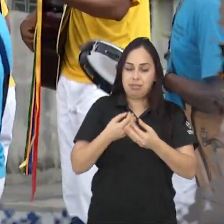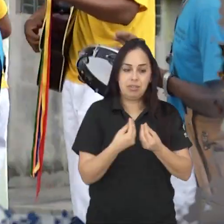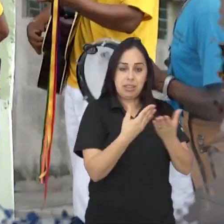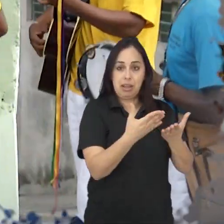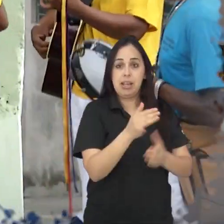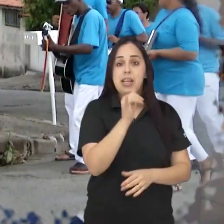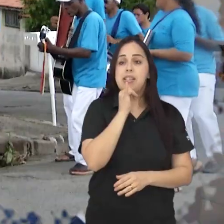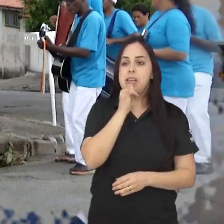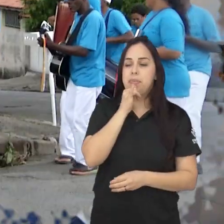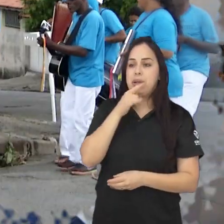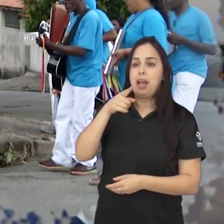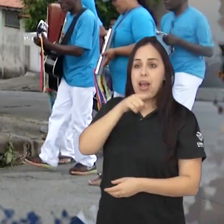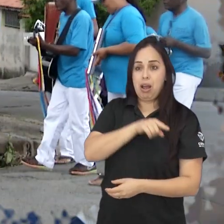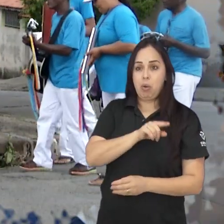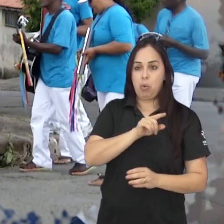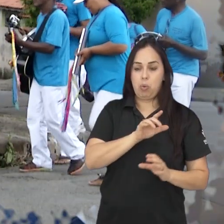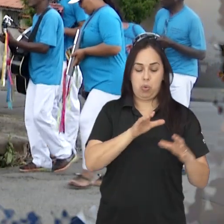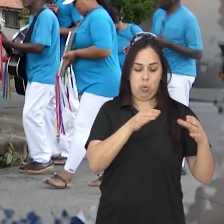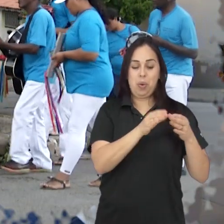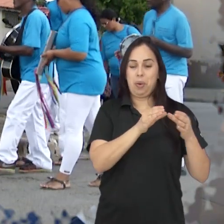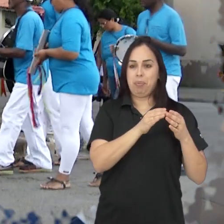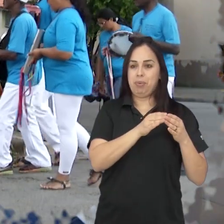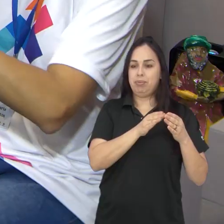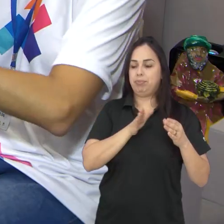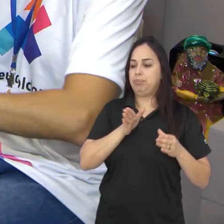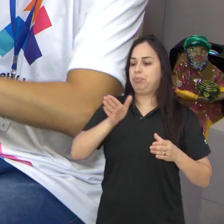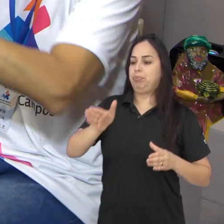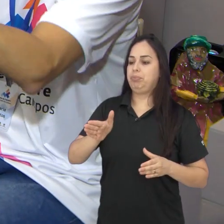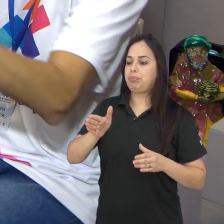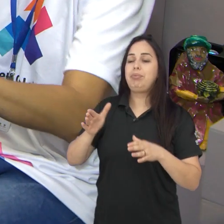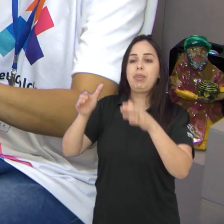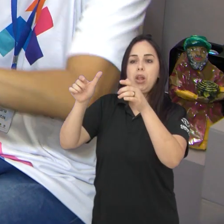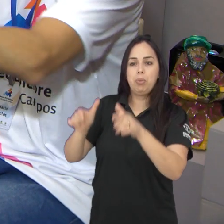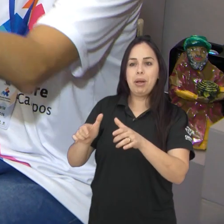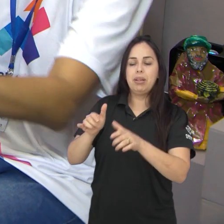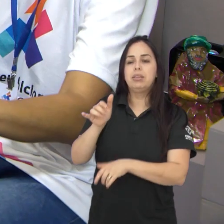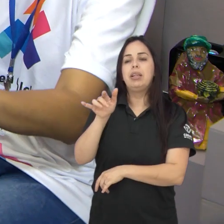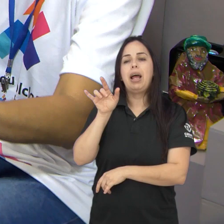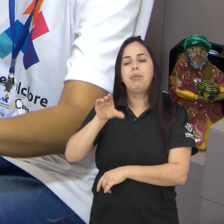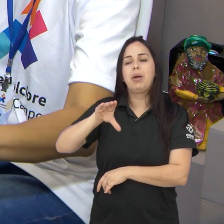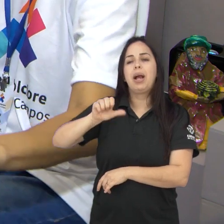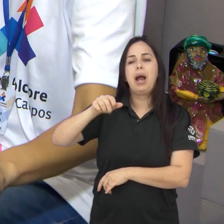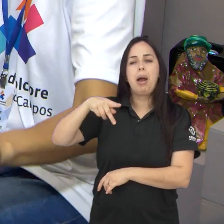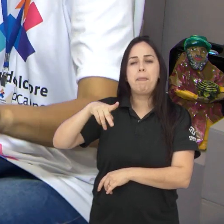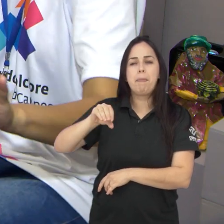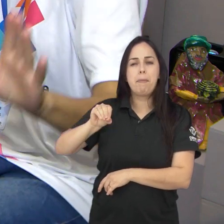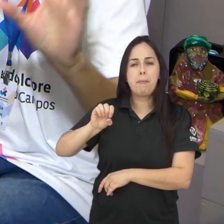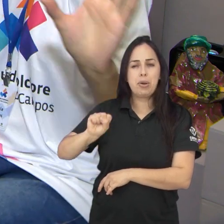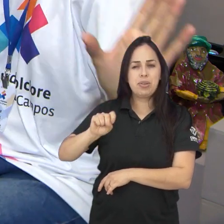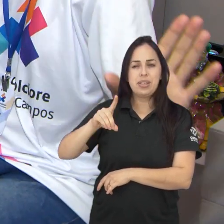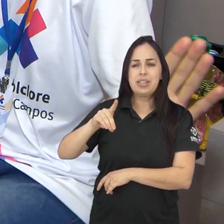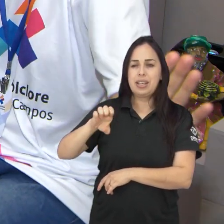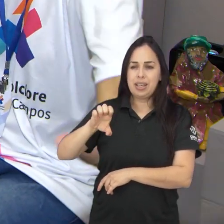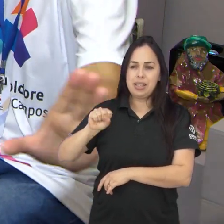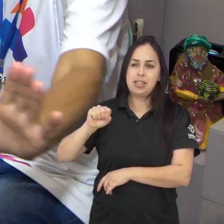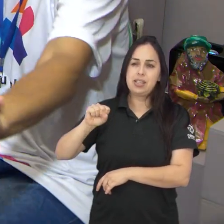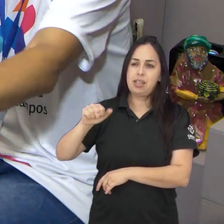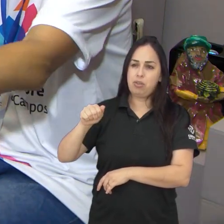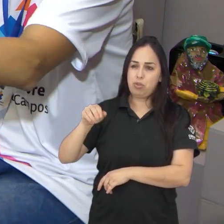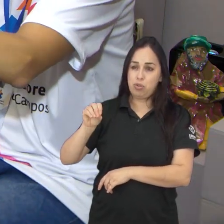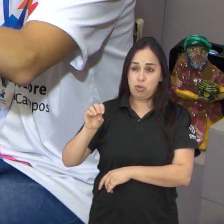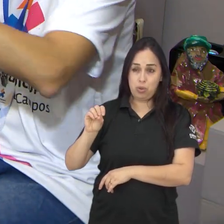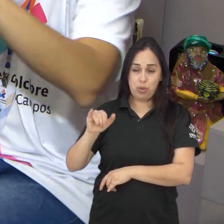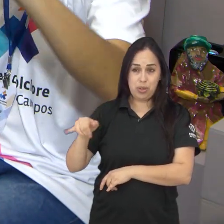eles vão fazer o giro, então ele, por exemplo, vai lá num bairro, Campos de São José. Aí eles fazem o dia